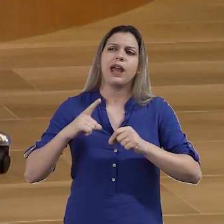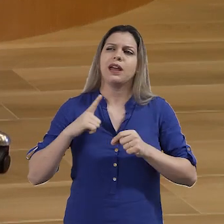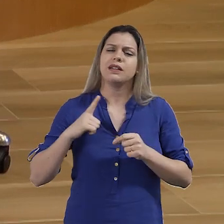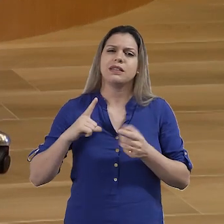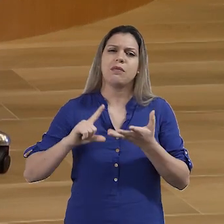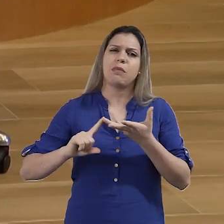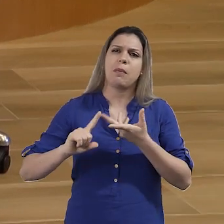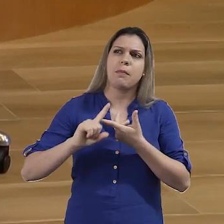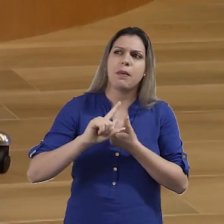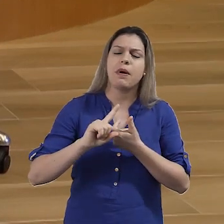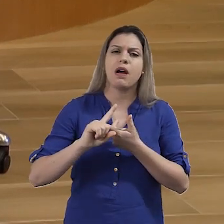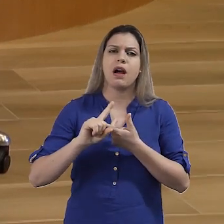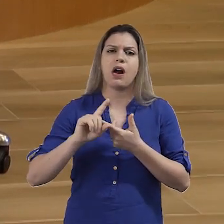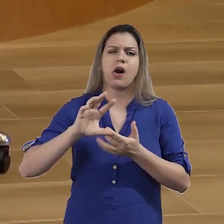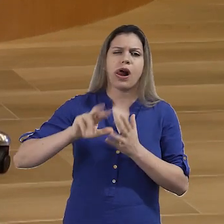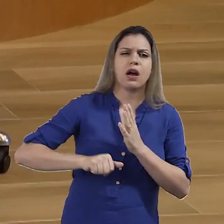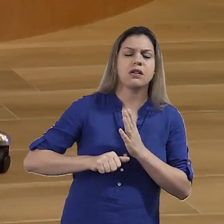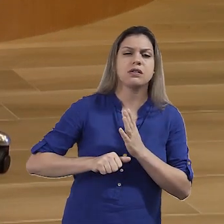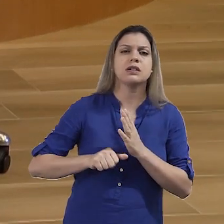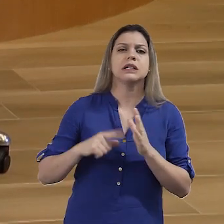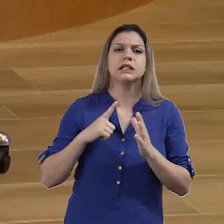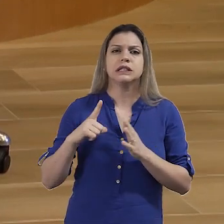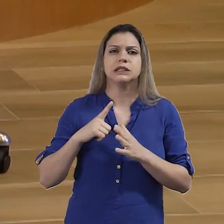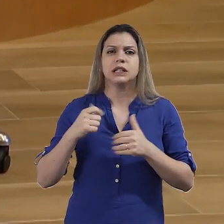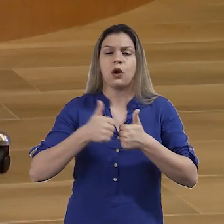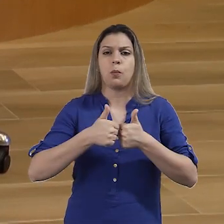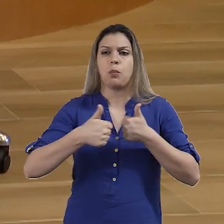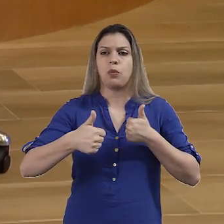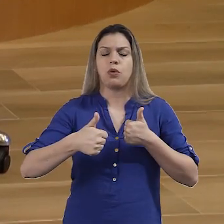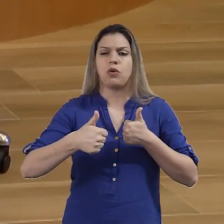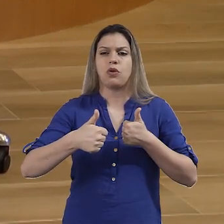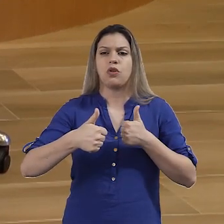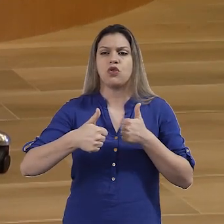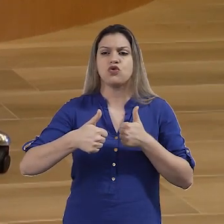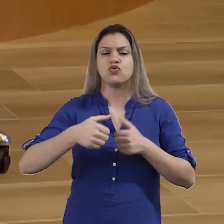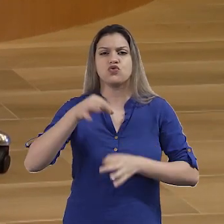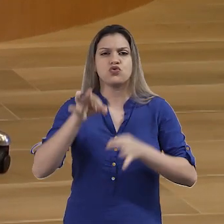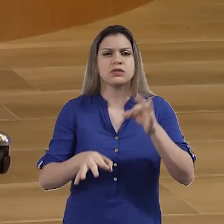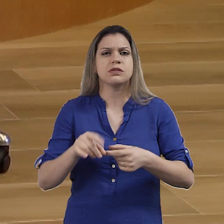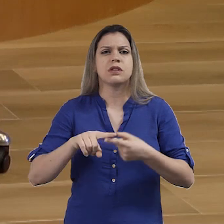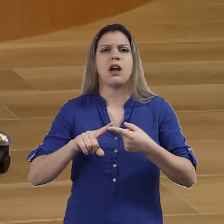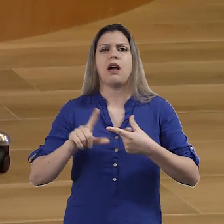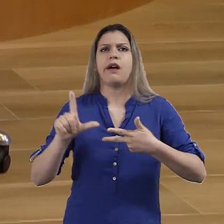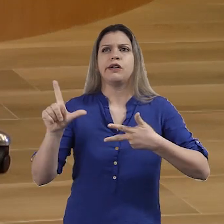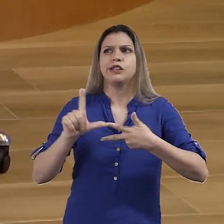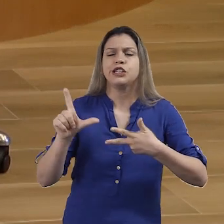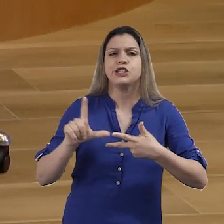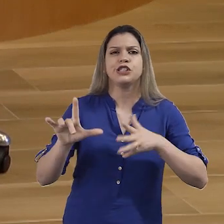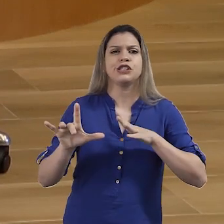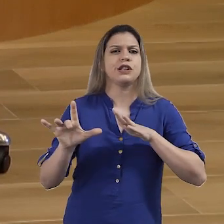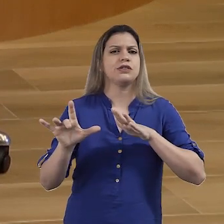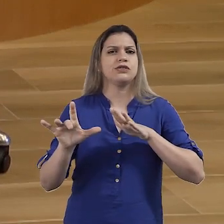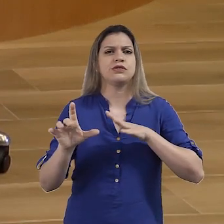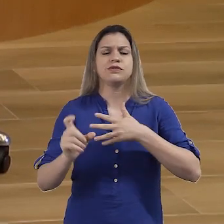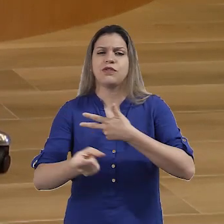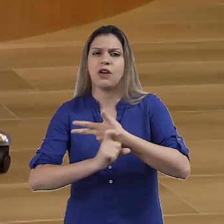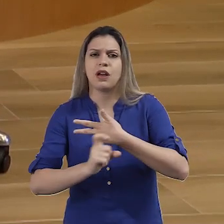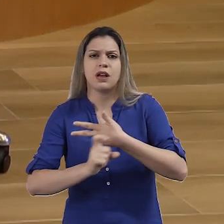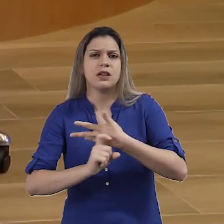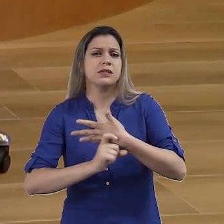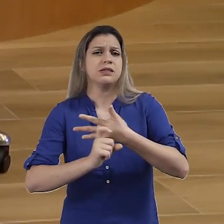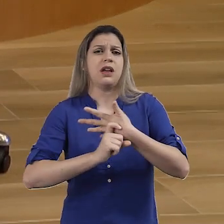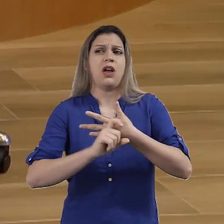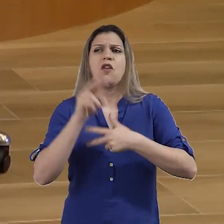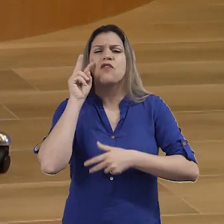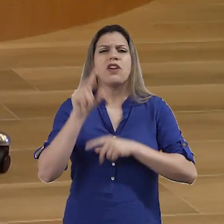de corrupção, tanto dentro como fora do poder judiciário, legislativo, executivo. Na verdade, a gente vê muito isso nos